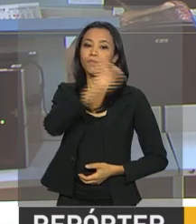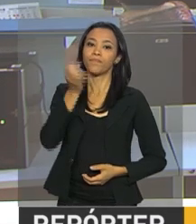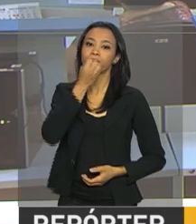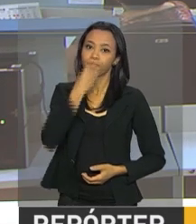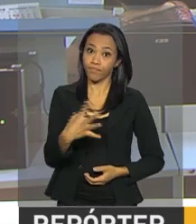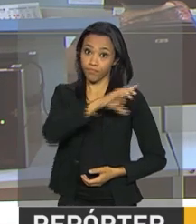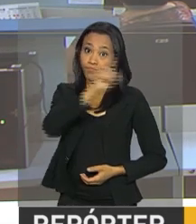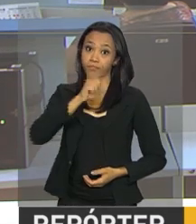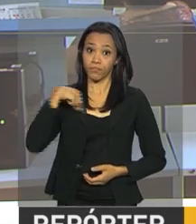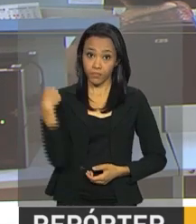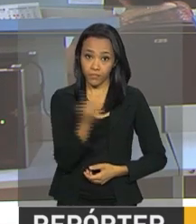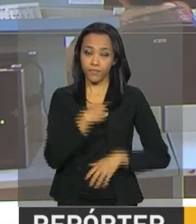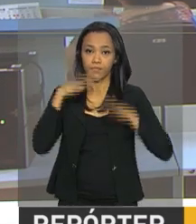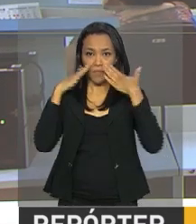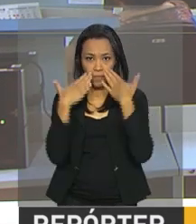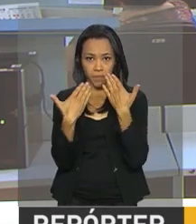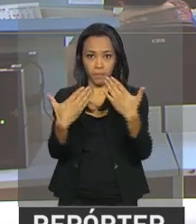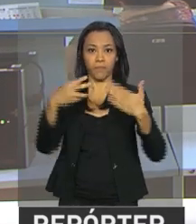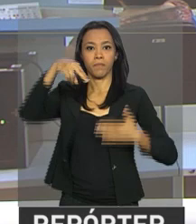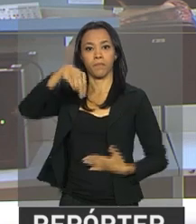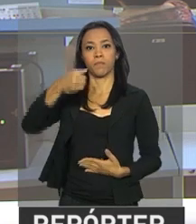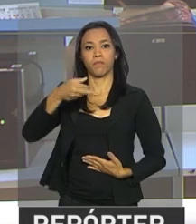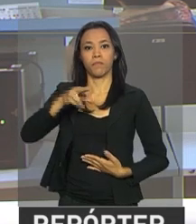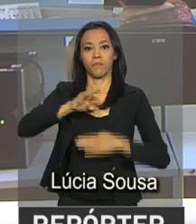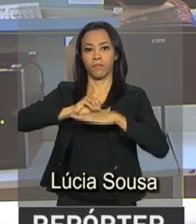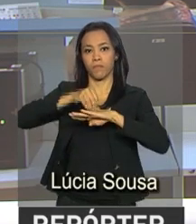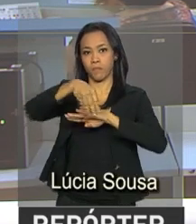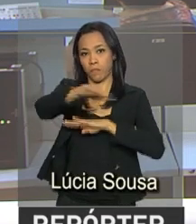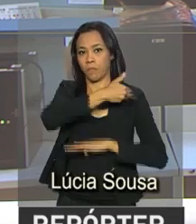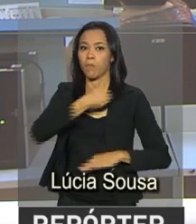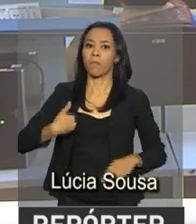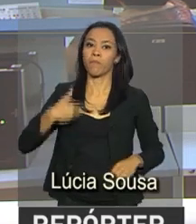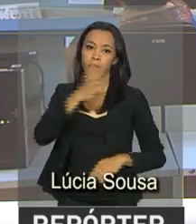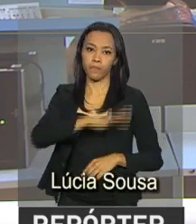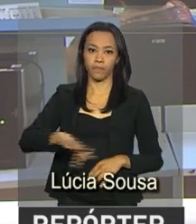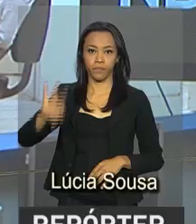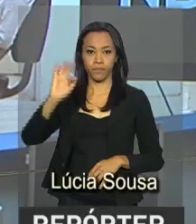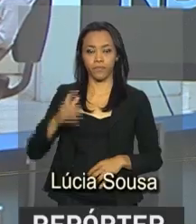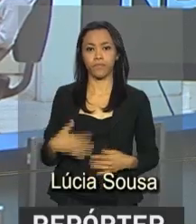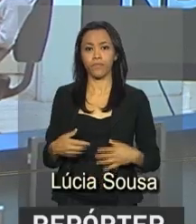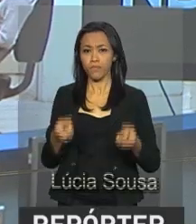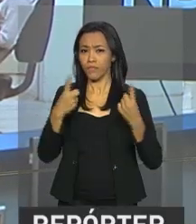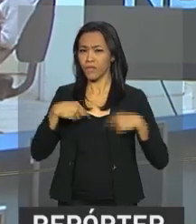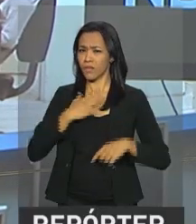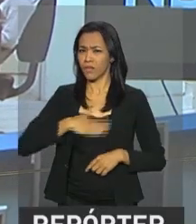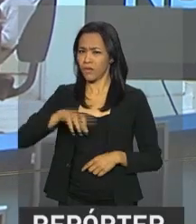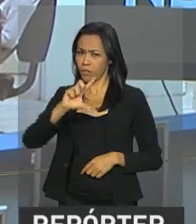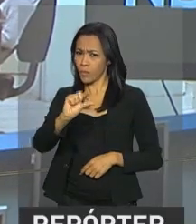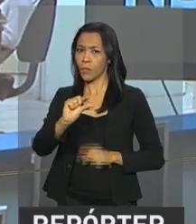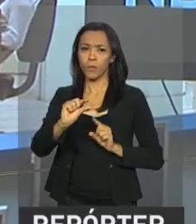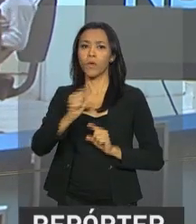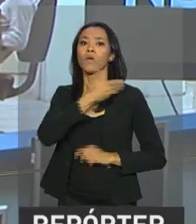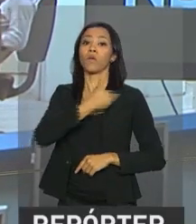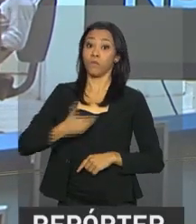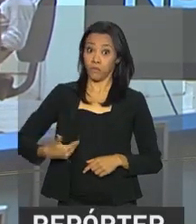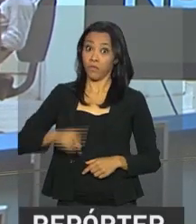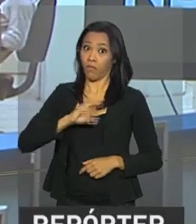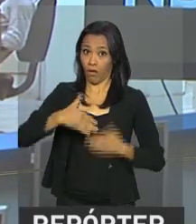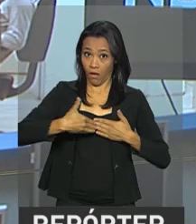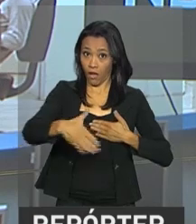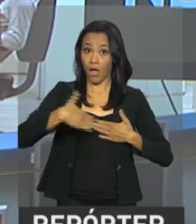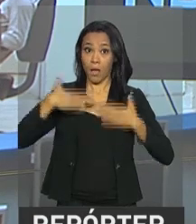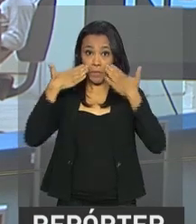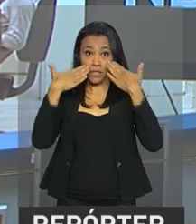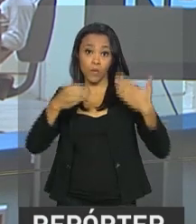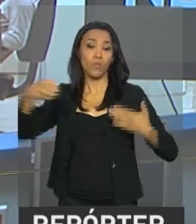Olá, bom dia. Estamos de volta com o repórter NBR e as notícias do governo federal. Daqui a pouco, o governo vai apresentar o novo